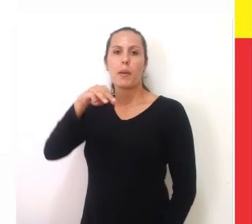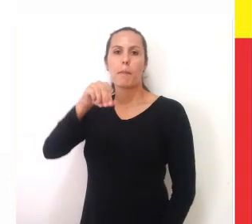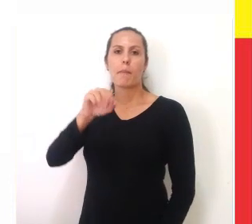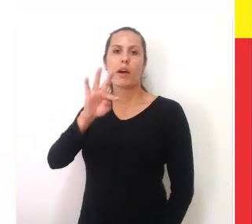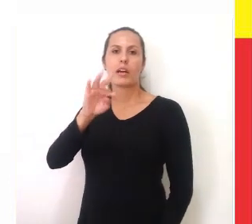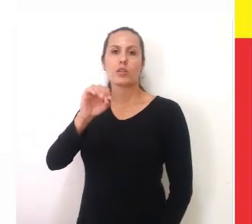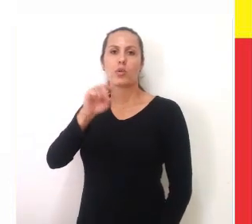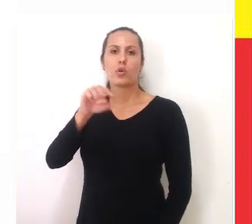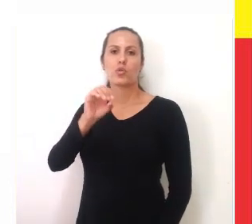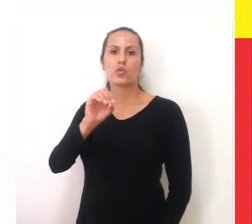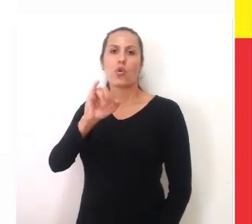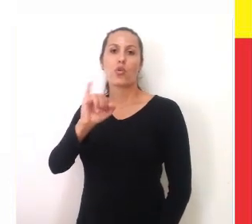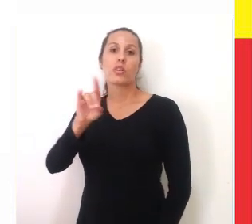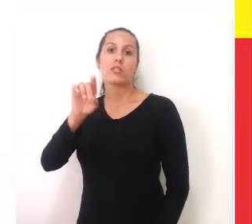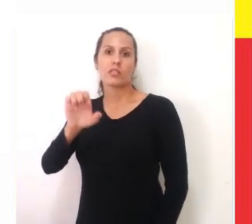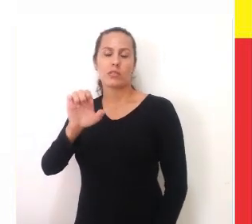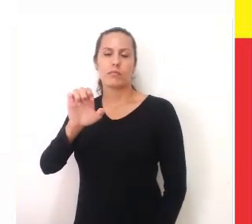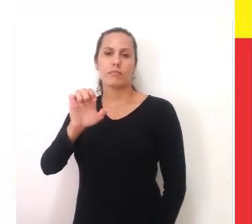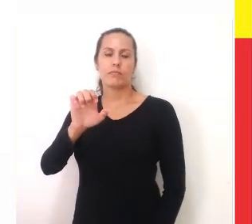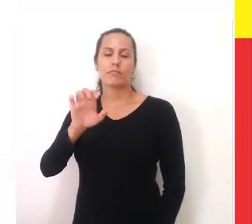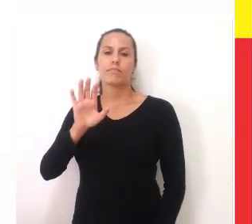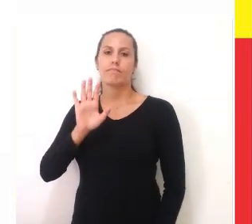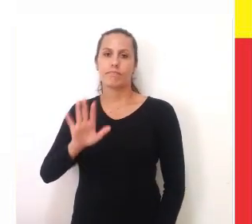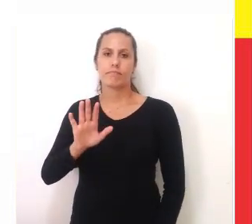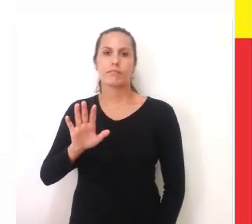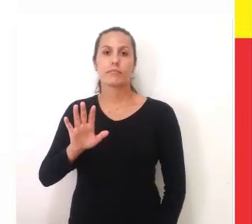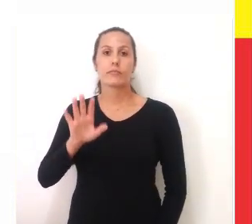é chamado o dia